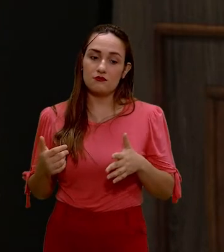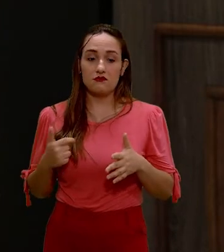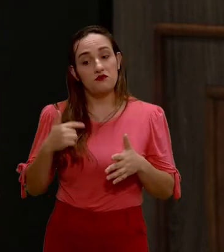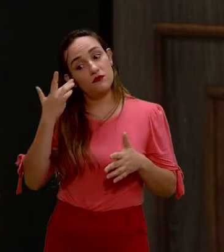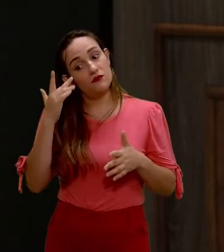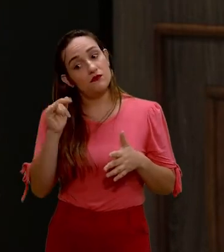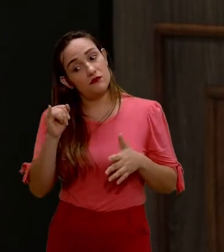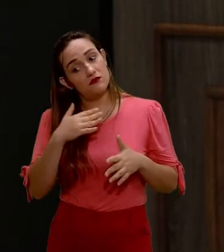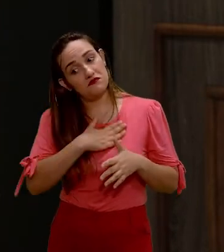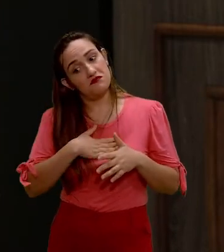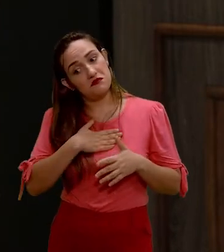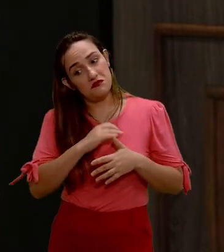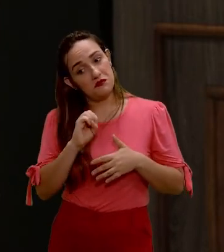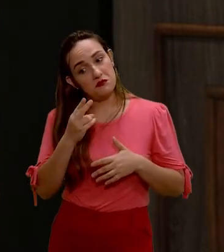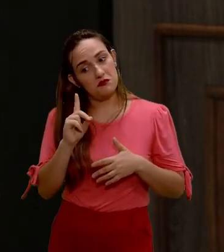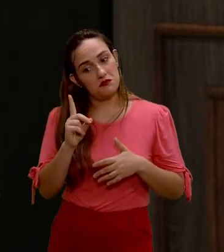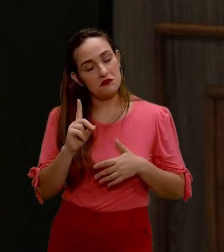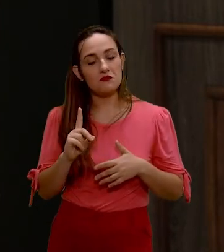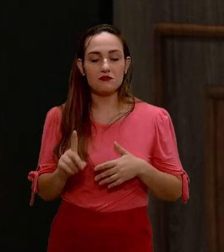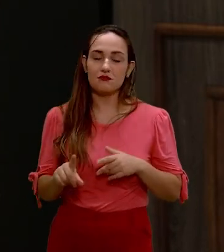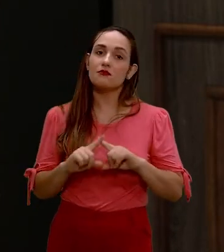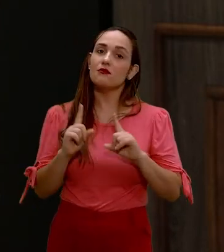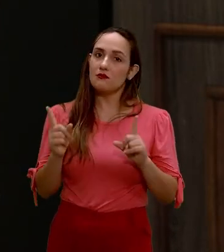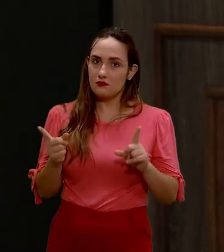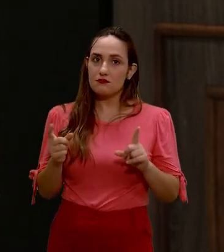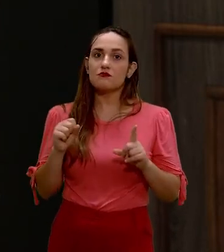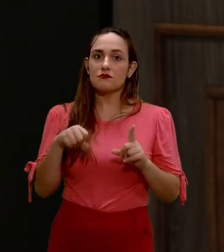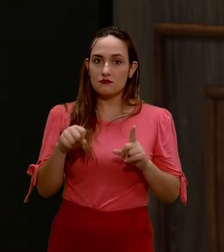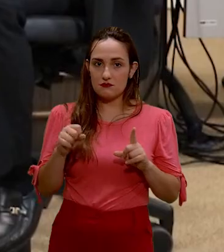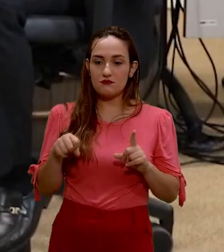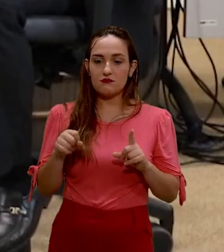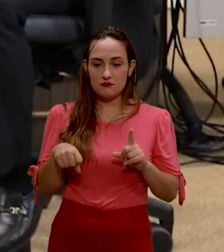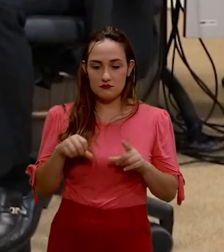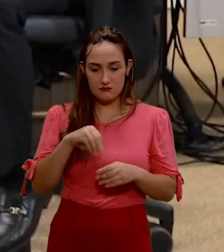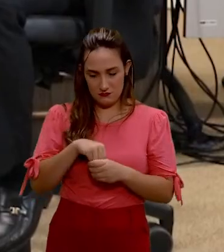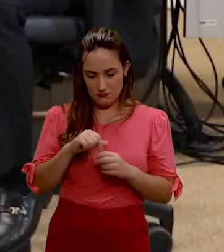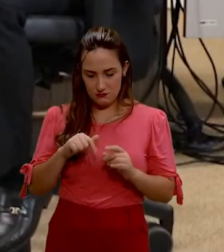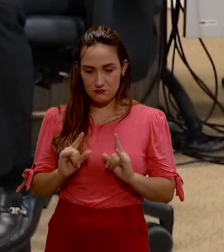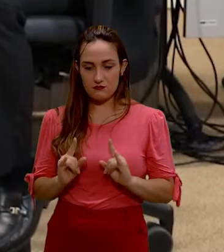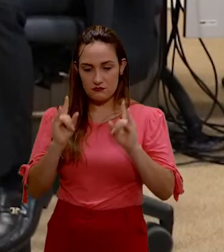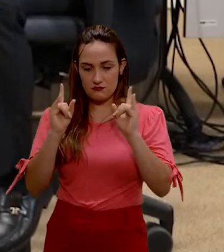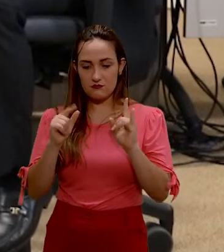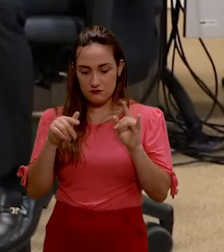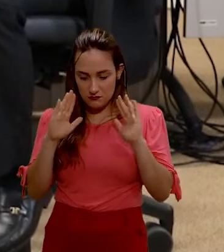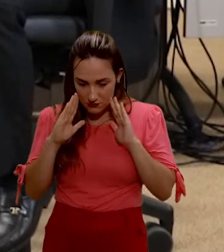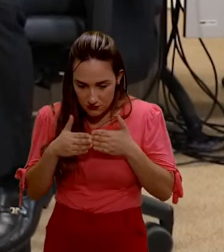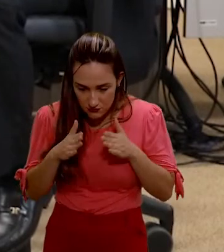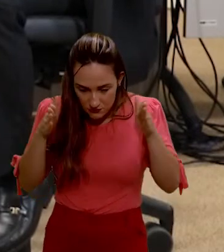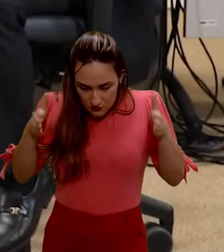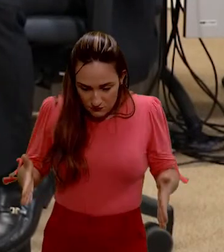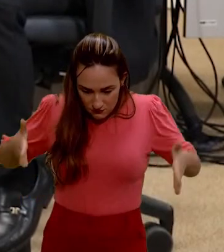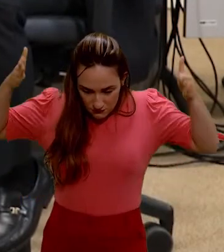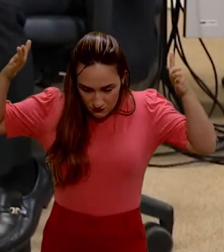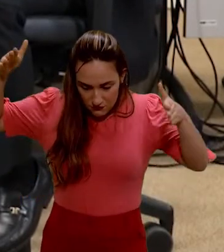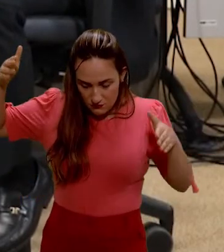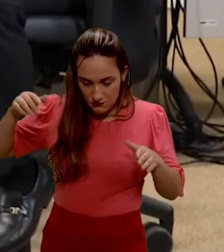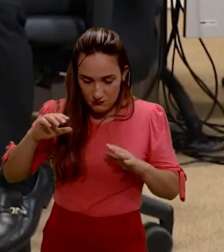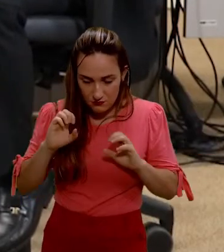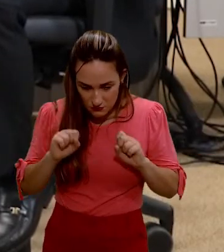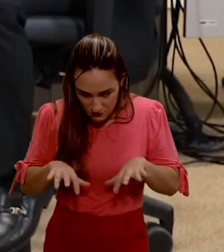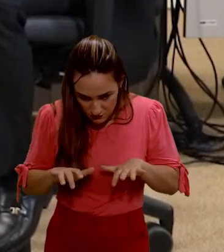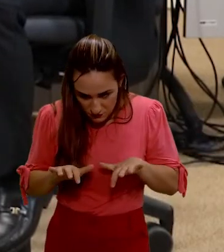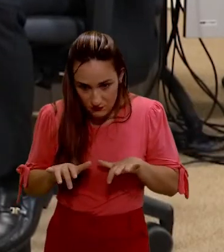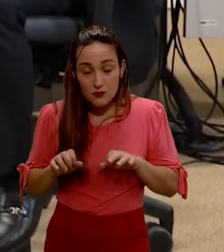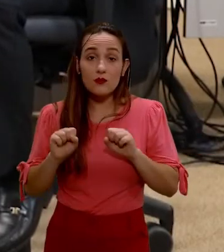sei se mostraram, mas as estações de trabalho são fechadas, ela é colocada no ambiente. Infelizmente,